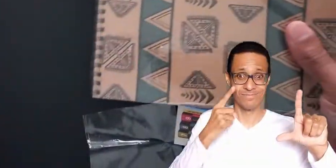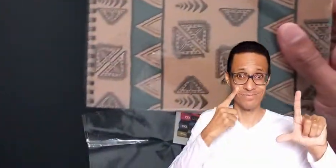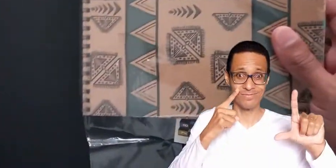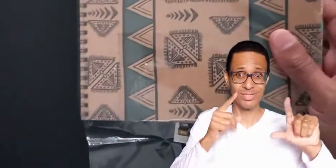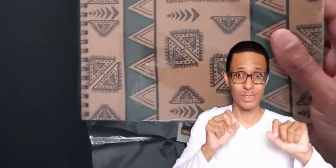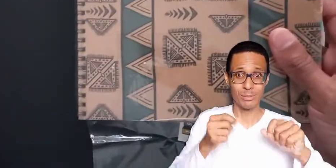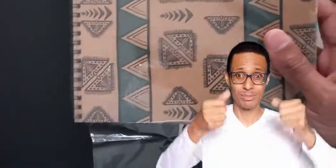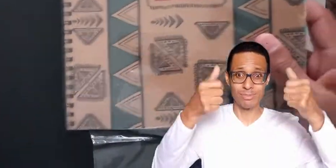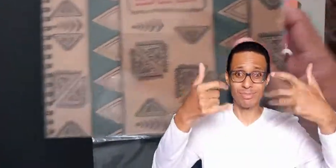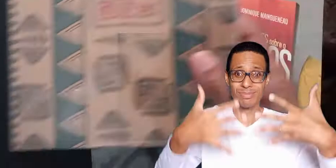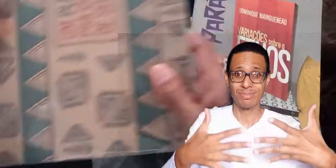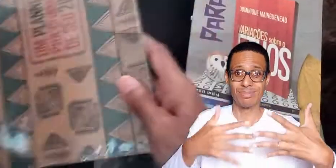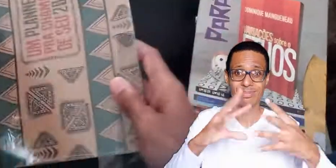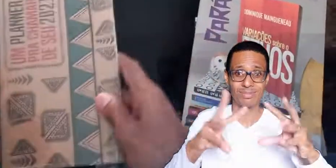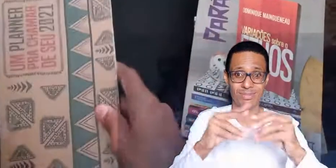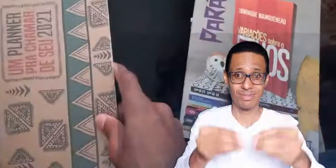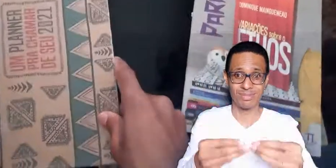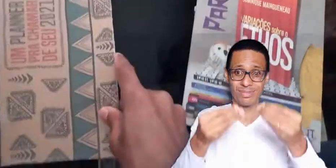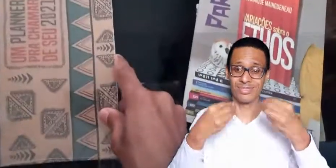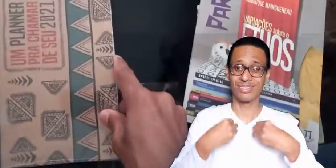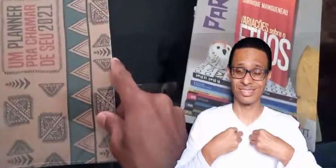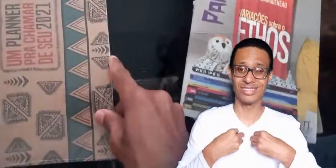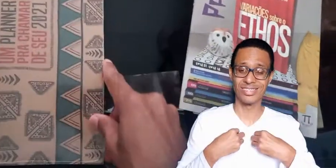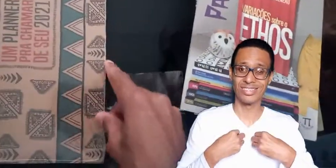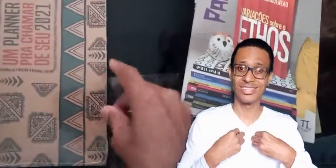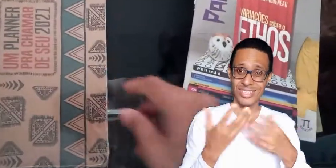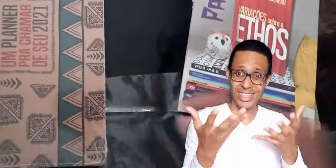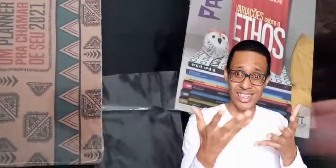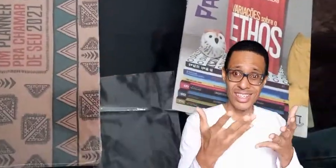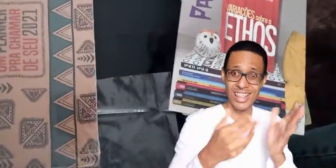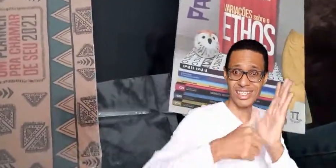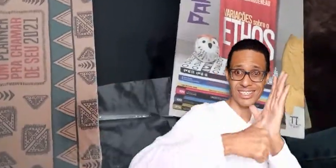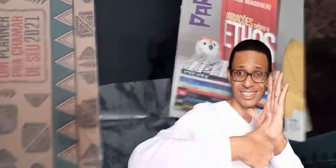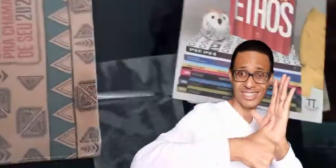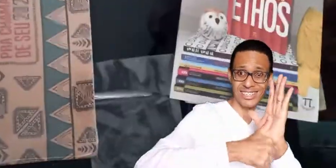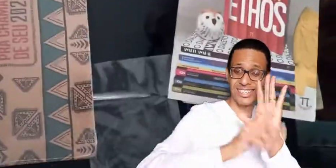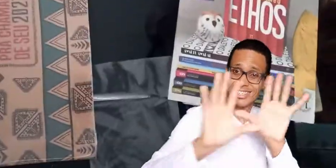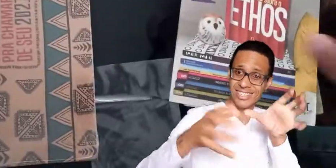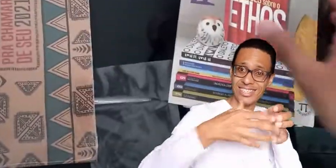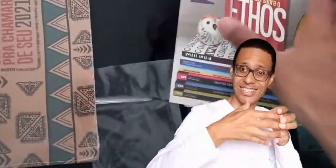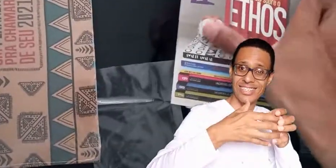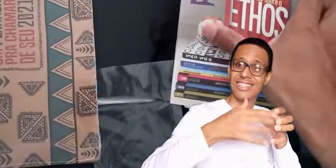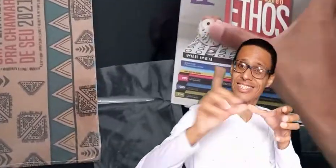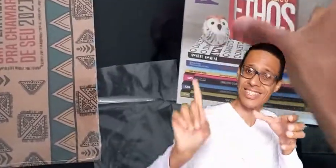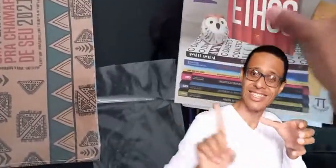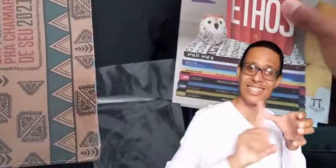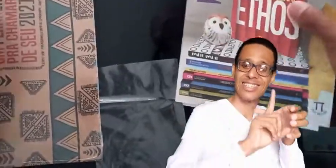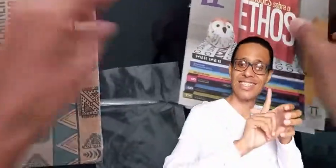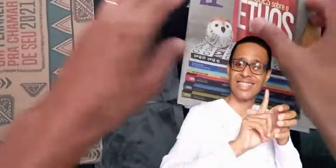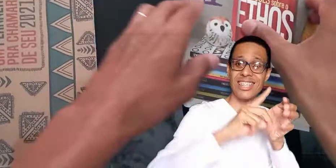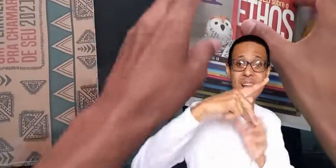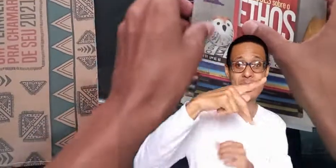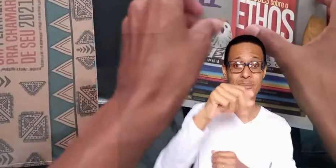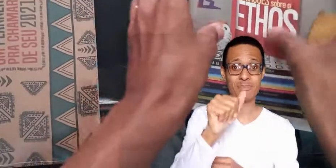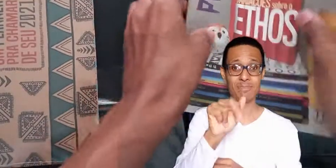Se você for um parabólico e assinar, entrar para o clube, você vai receber mimos.